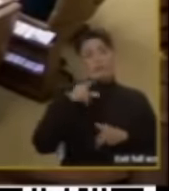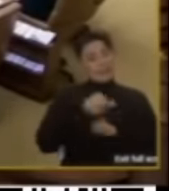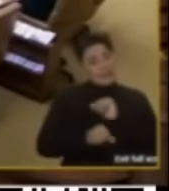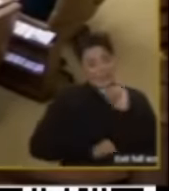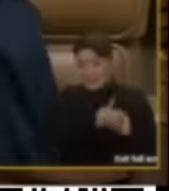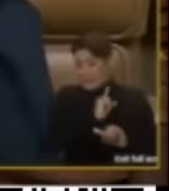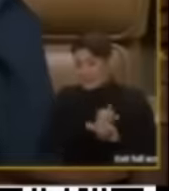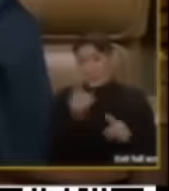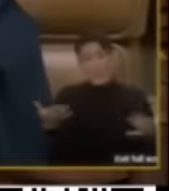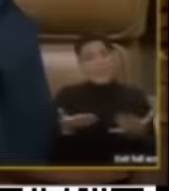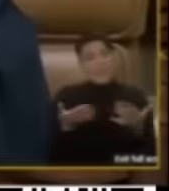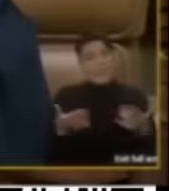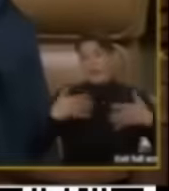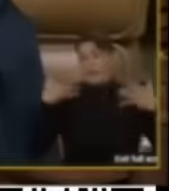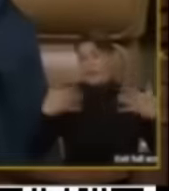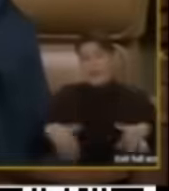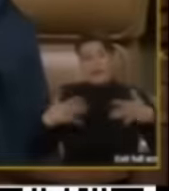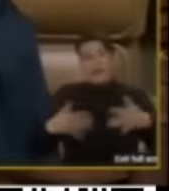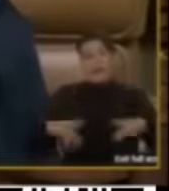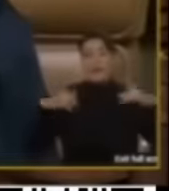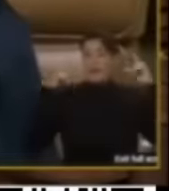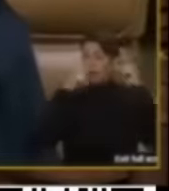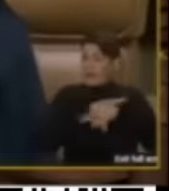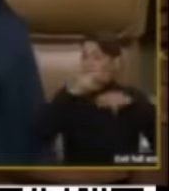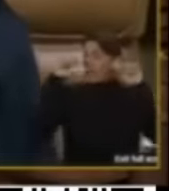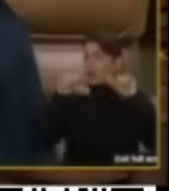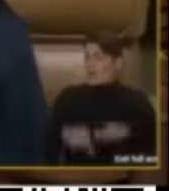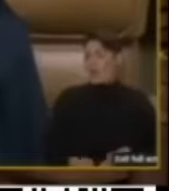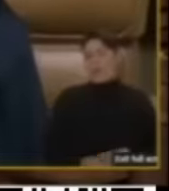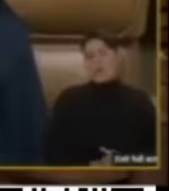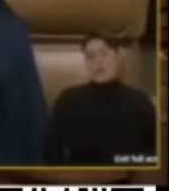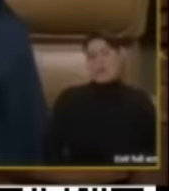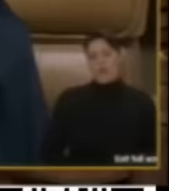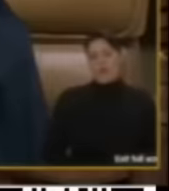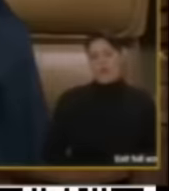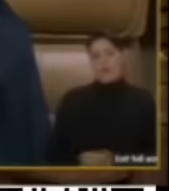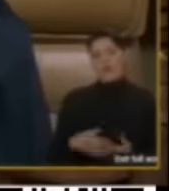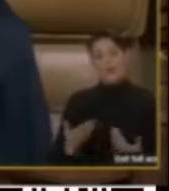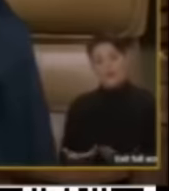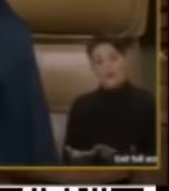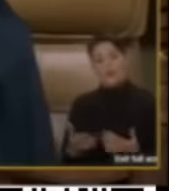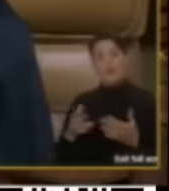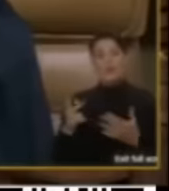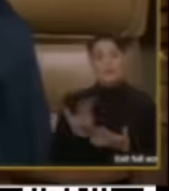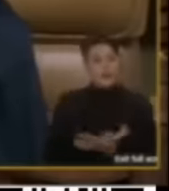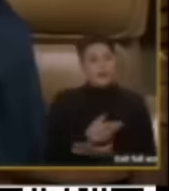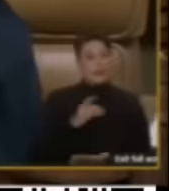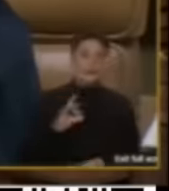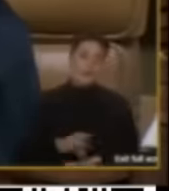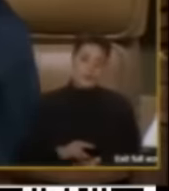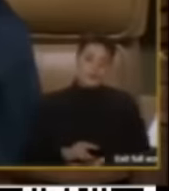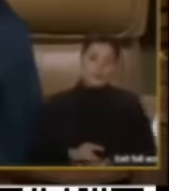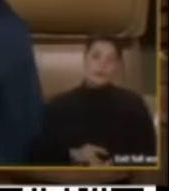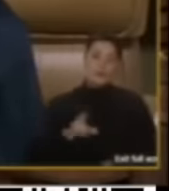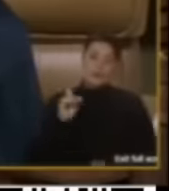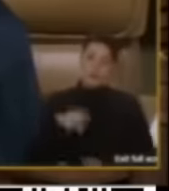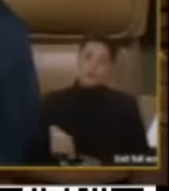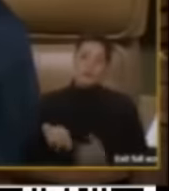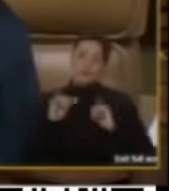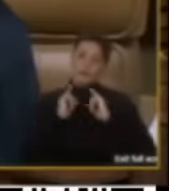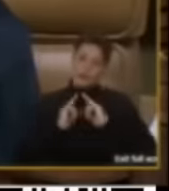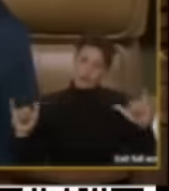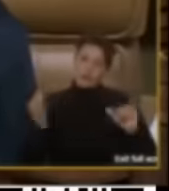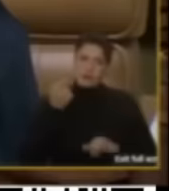são normais, tá, diante do instrumento em si, não o conteúdo, que ele falou que é não o conteúdo em si, que é